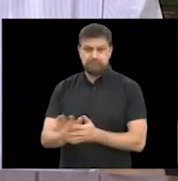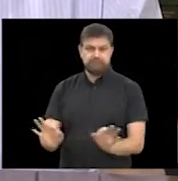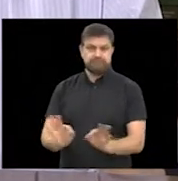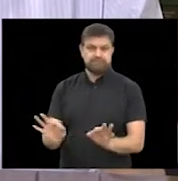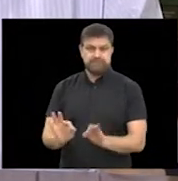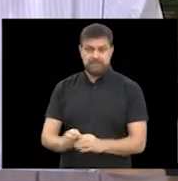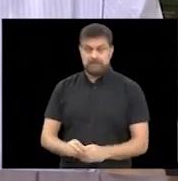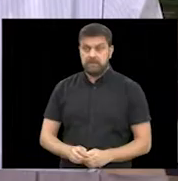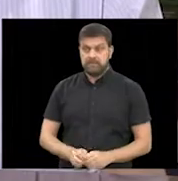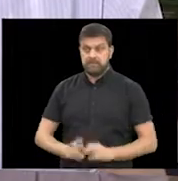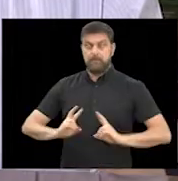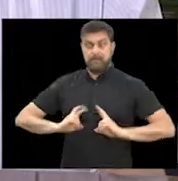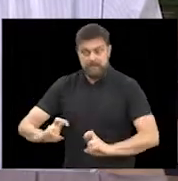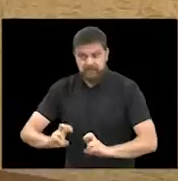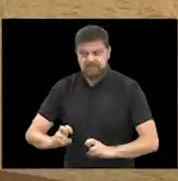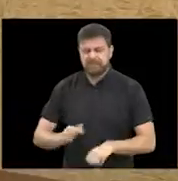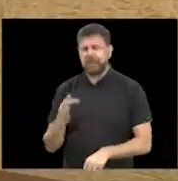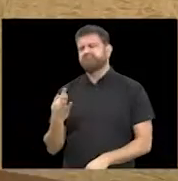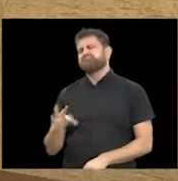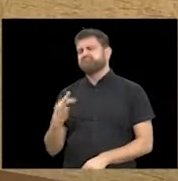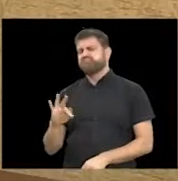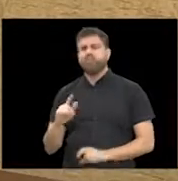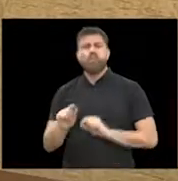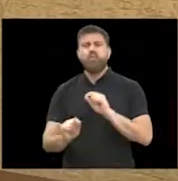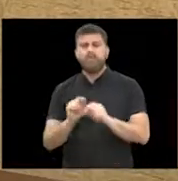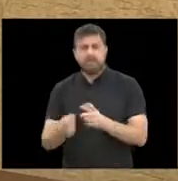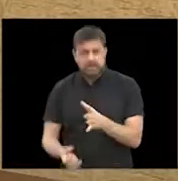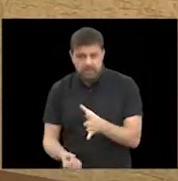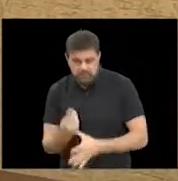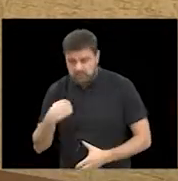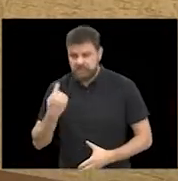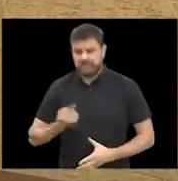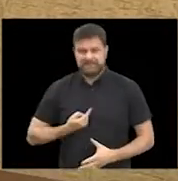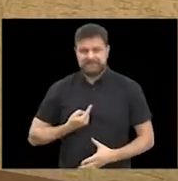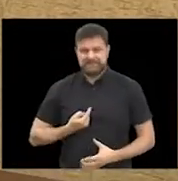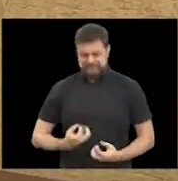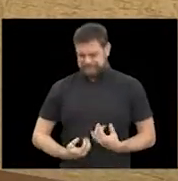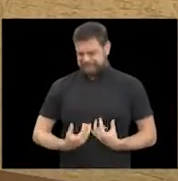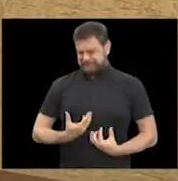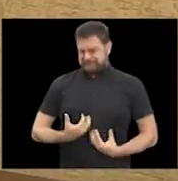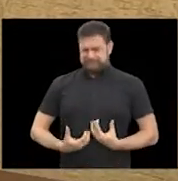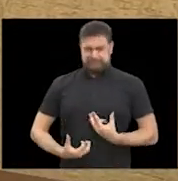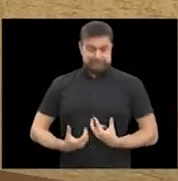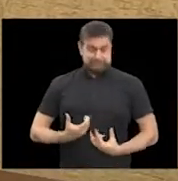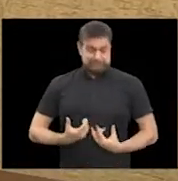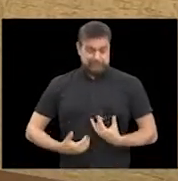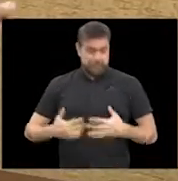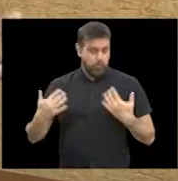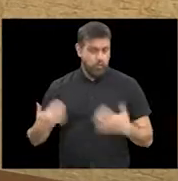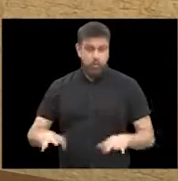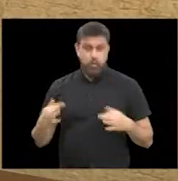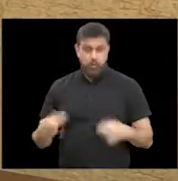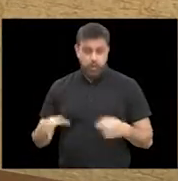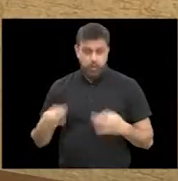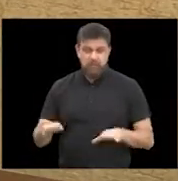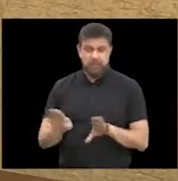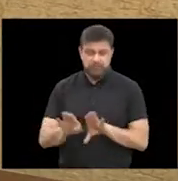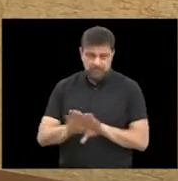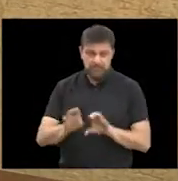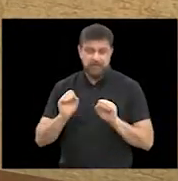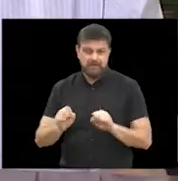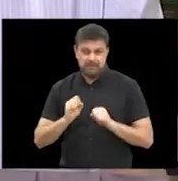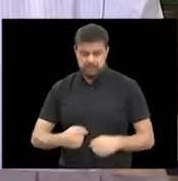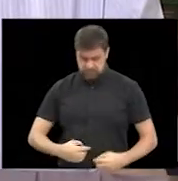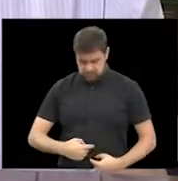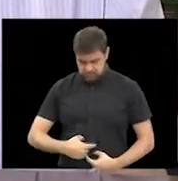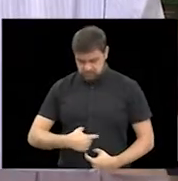se trata quando tem sintoma. E o sintoma é aquele que a gente já queimação. Conhece. Queimação. Queimação. Mas aí pode vir também do... no